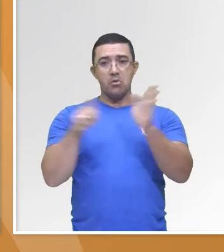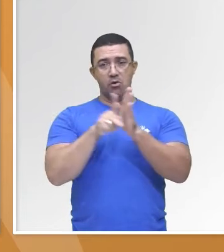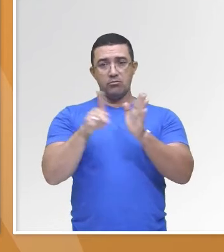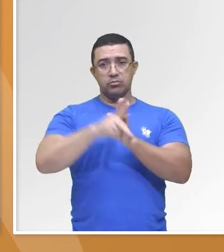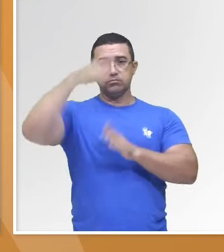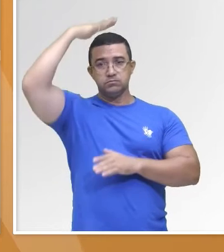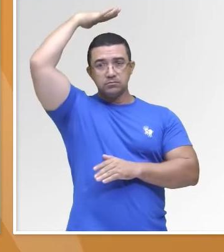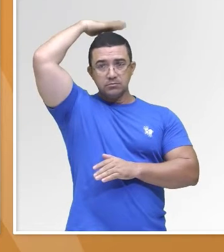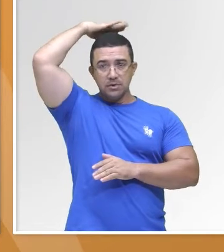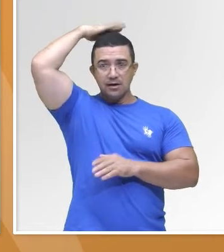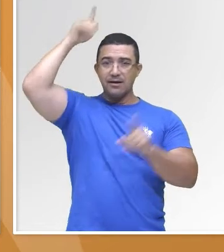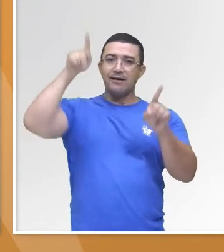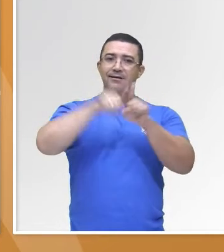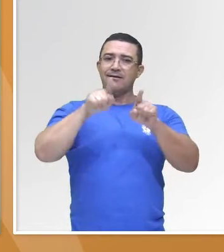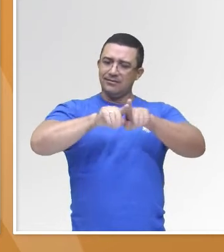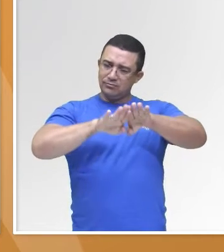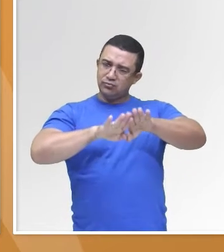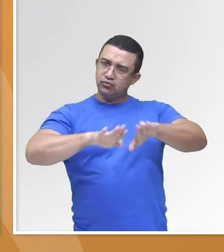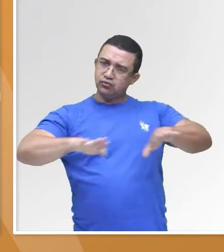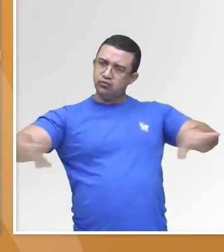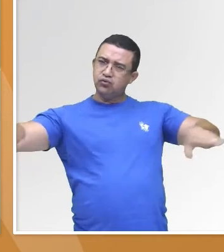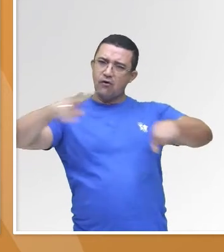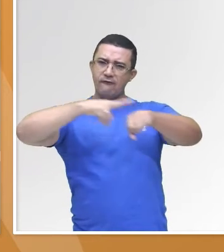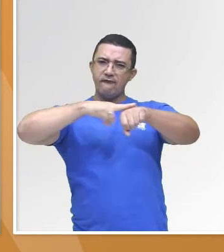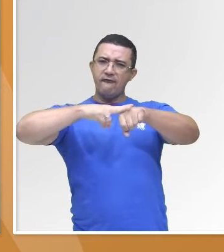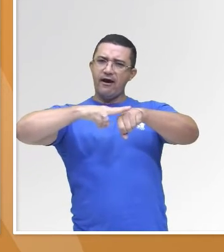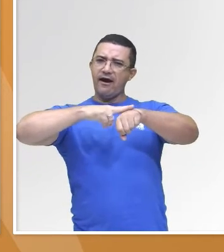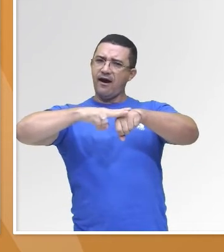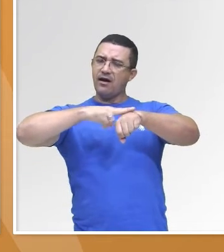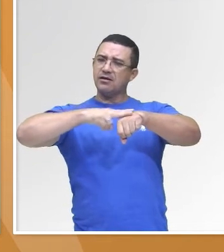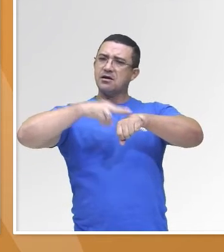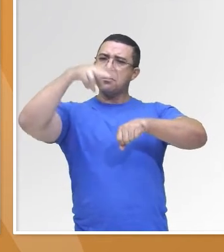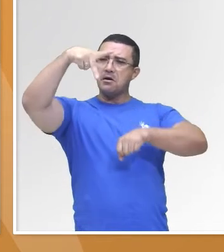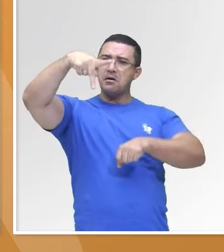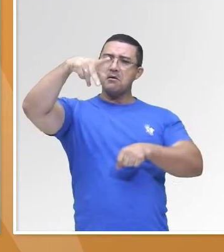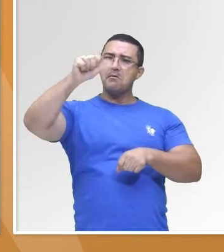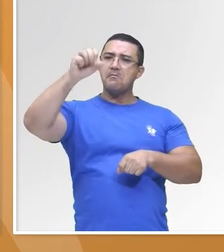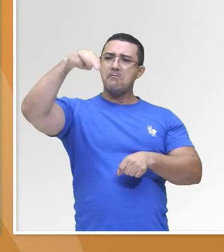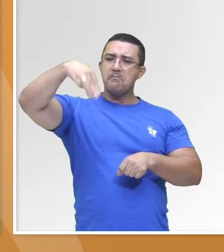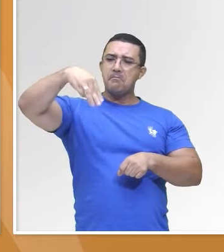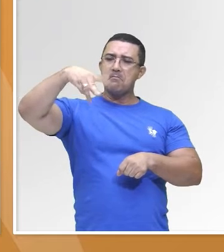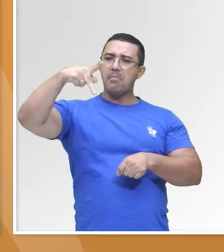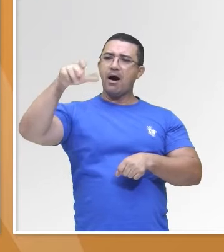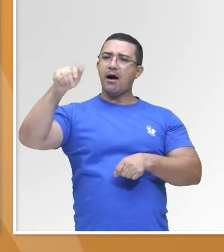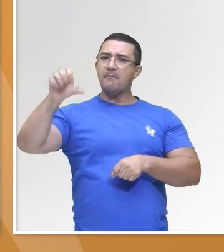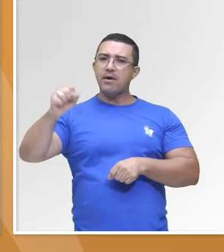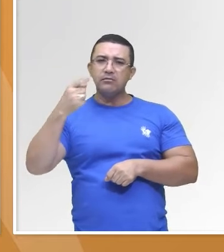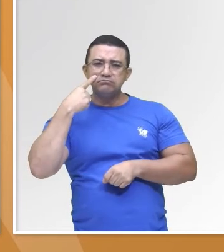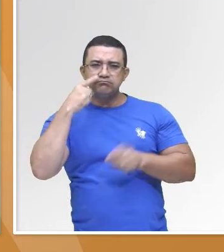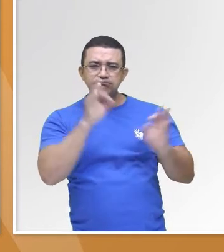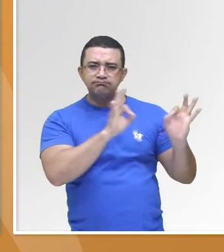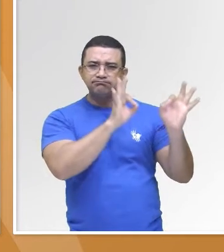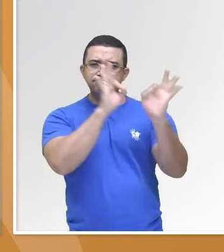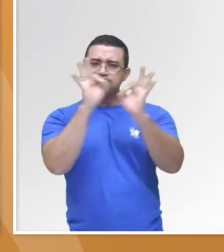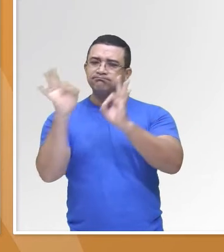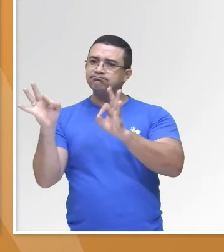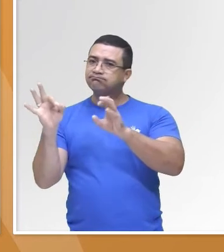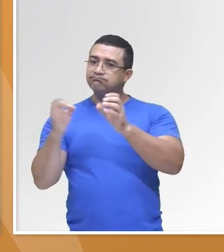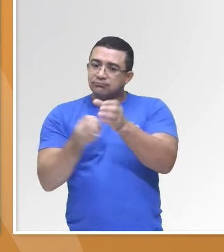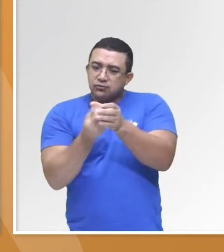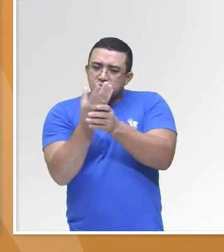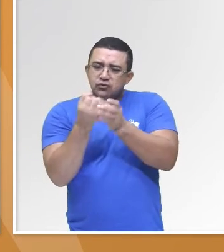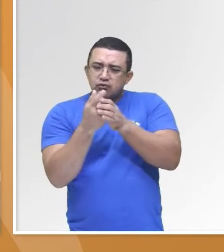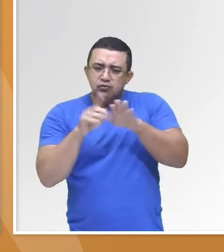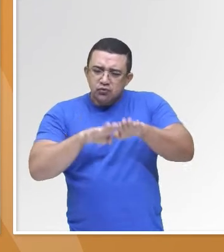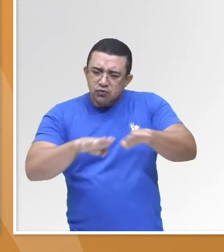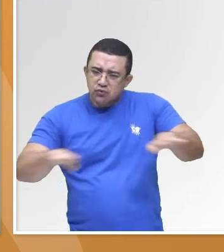ainda os pampas, também chamados de campos, né? Pampas gaúchos, onde vocês estão observando, né? É uma vegetação mais curta,